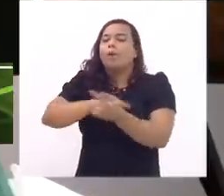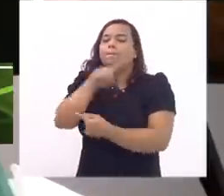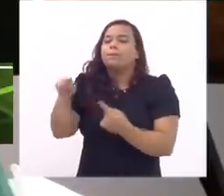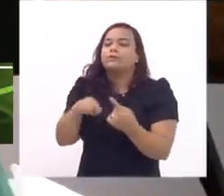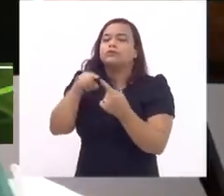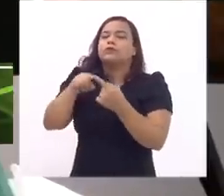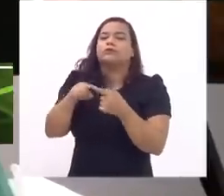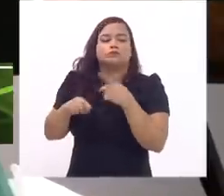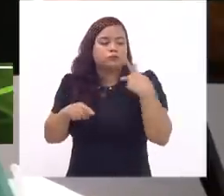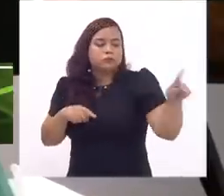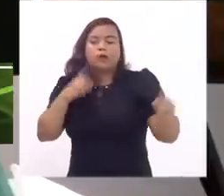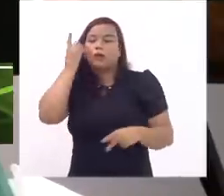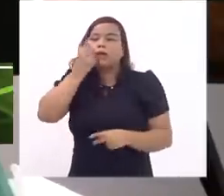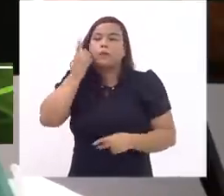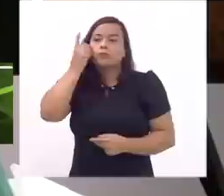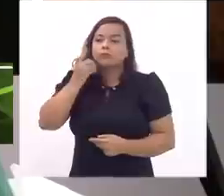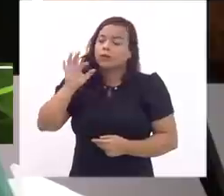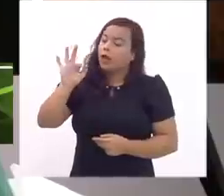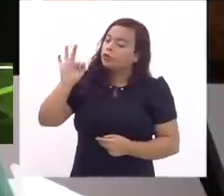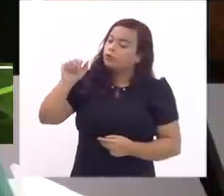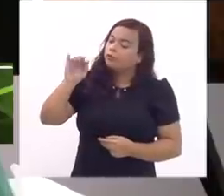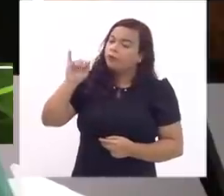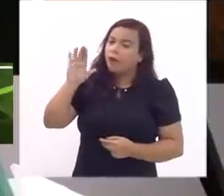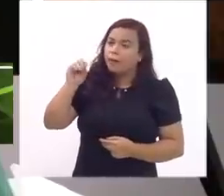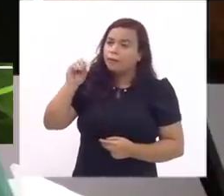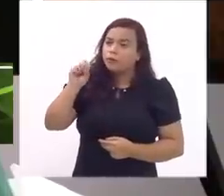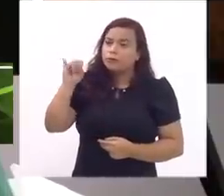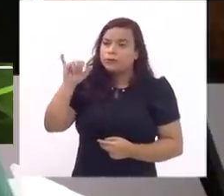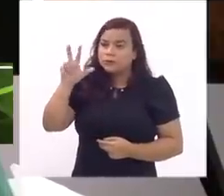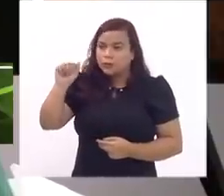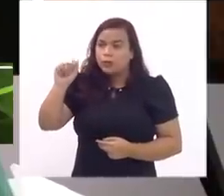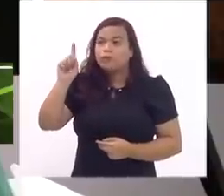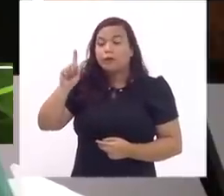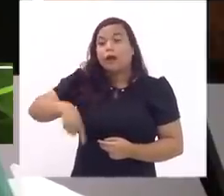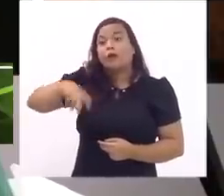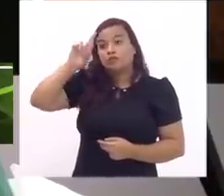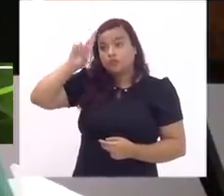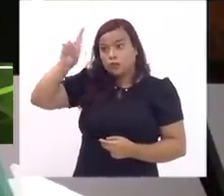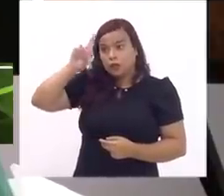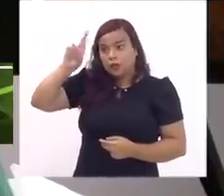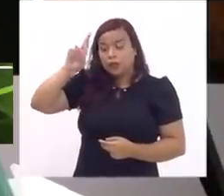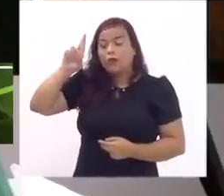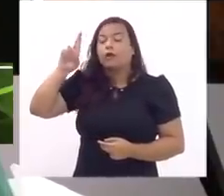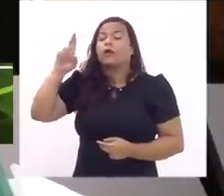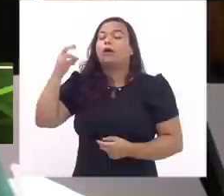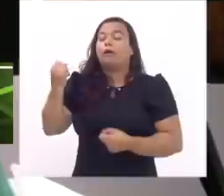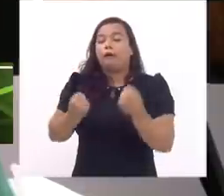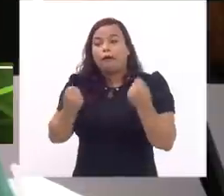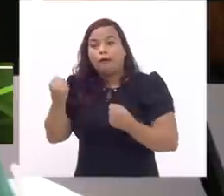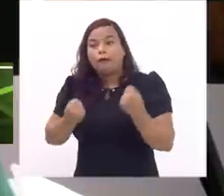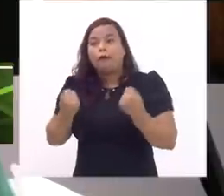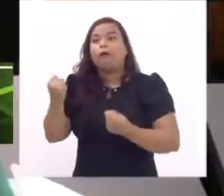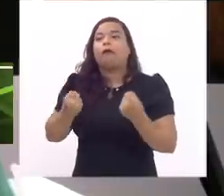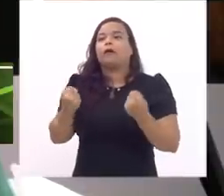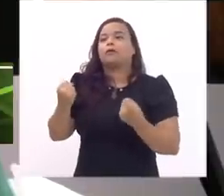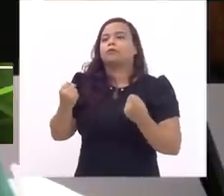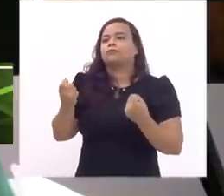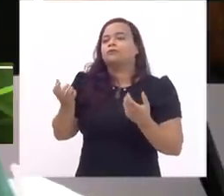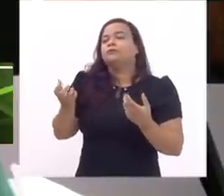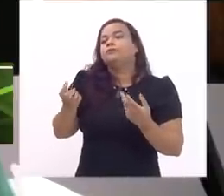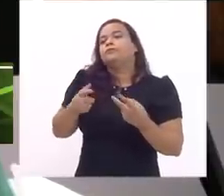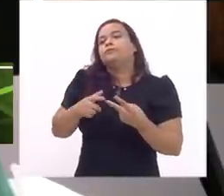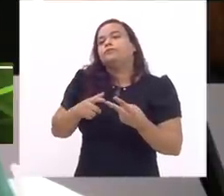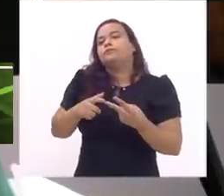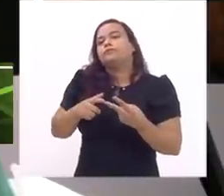o deputado Fábio Silva? Que os proprietários e condutores de veículos automotores que venham